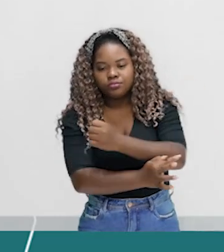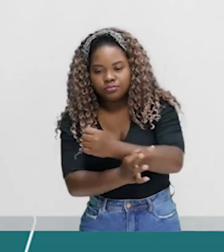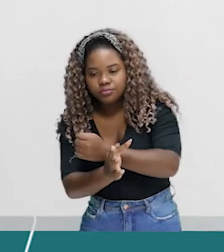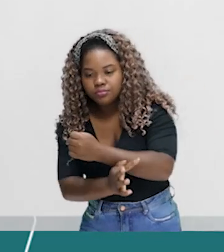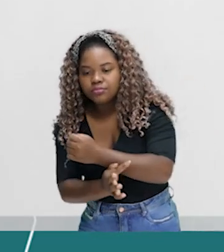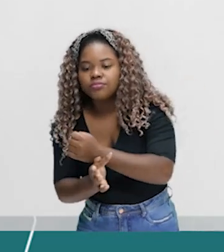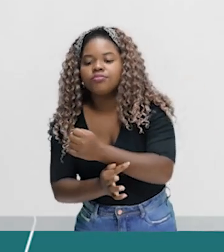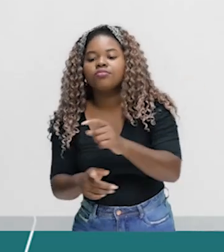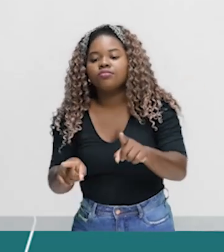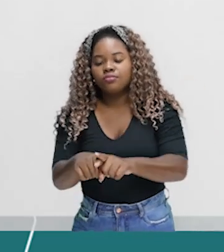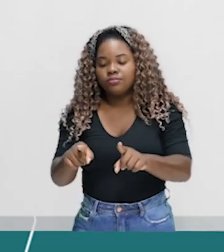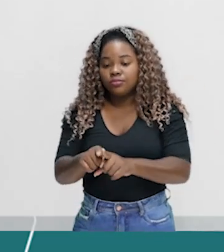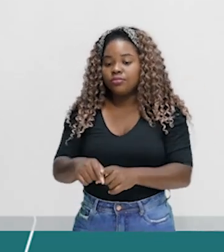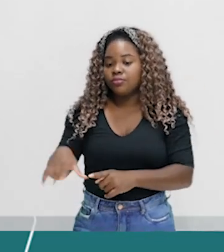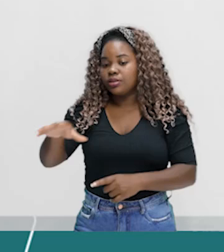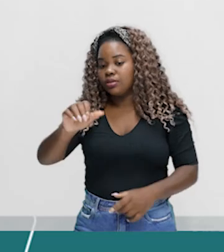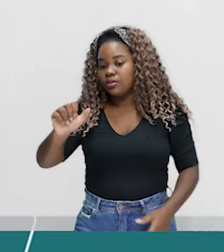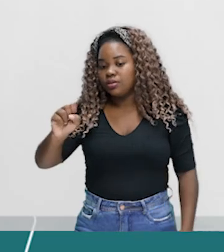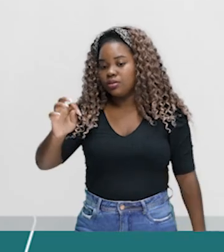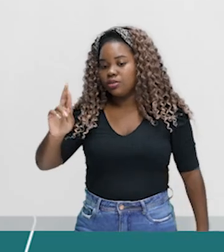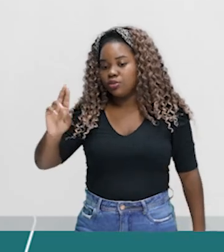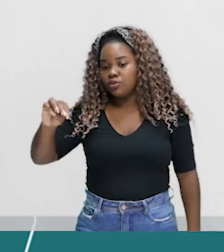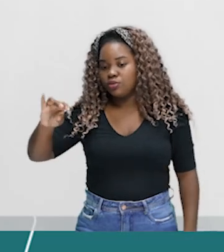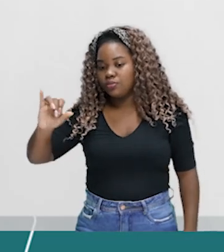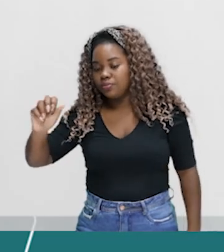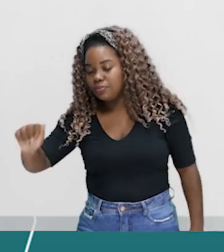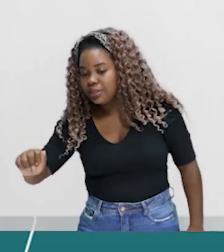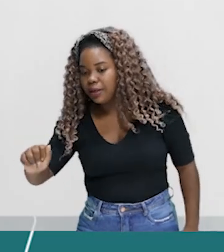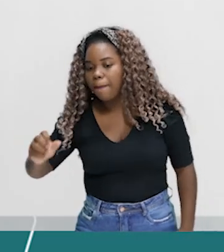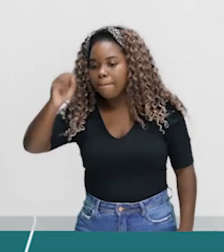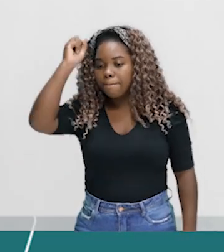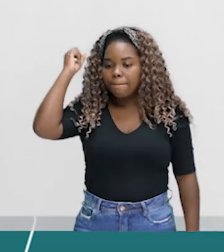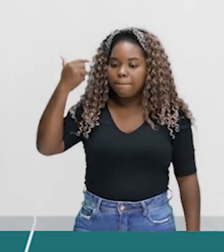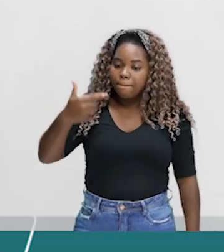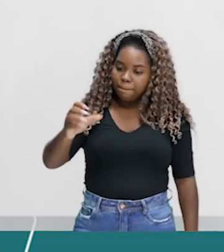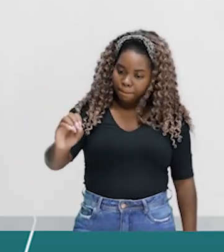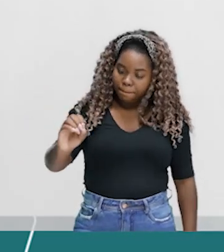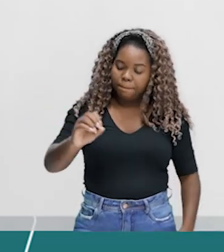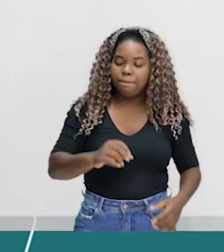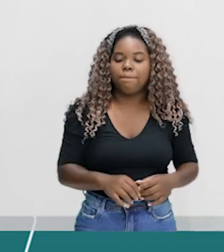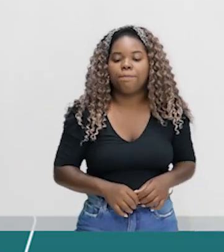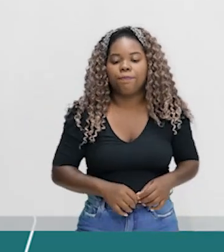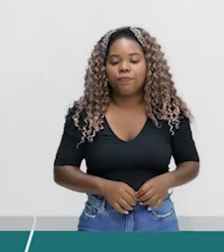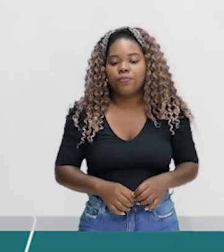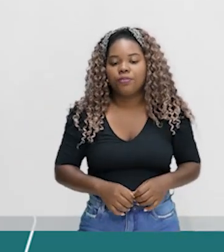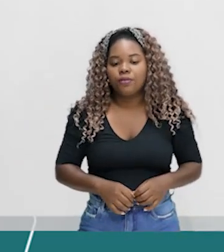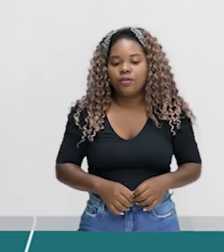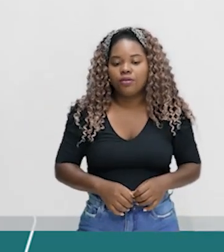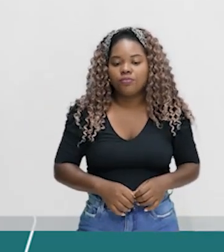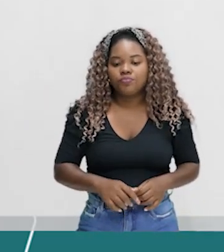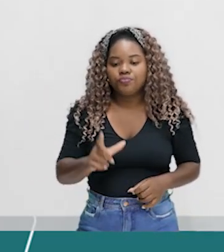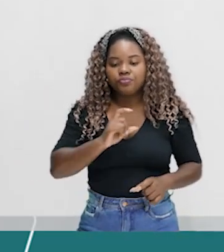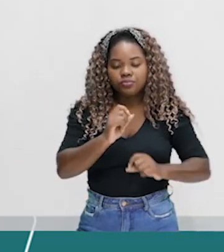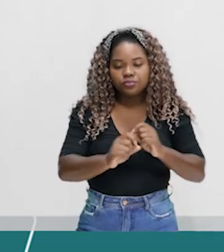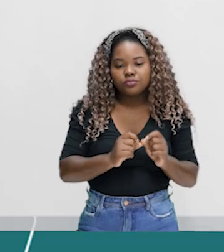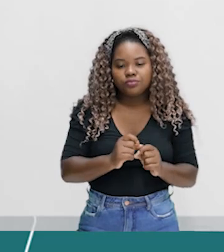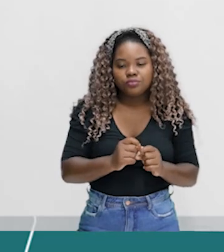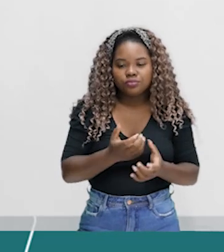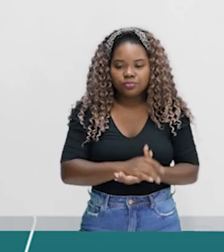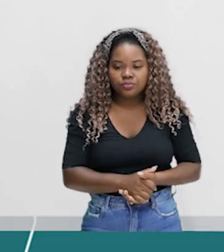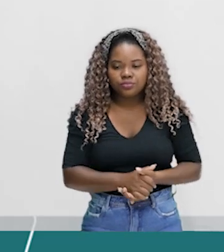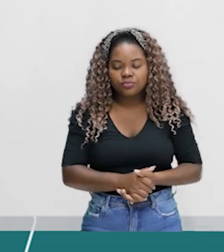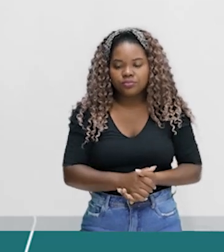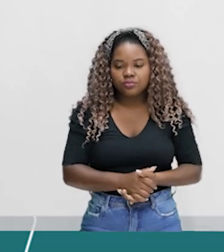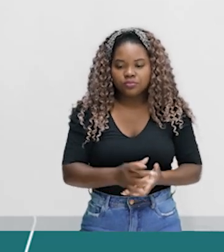física e da astronomia no início do século XX. Tá? Nós temos aqui como fatos